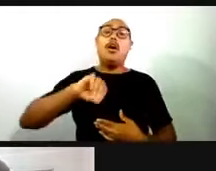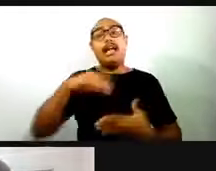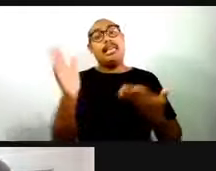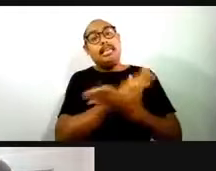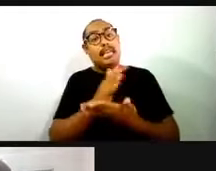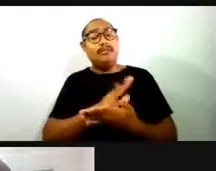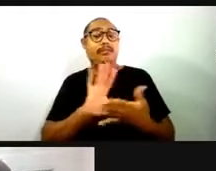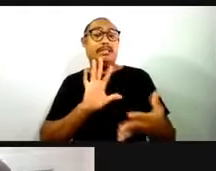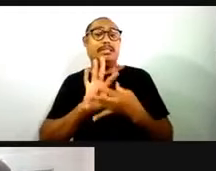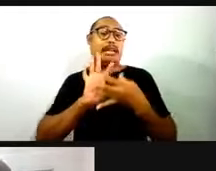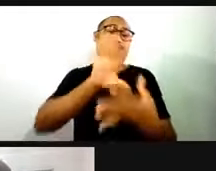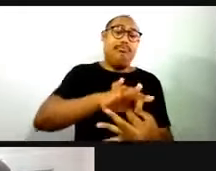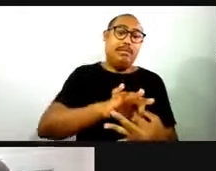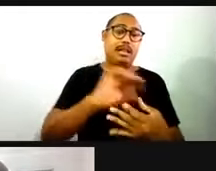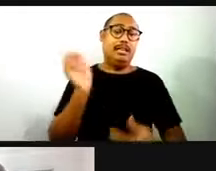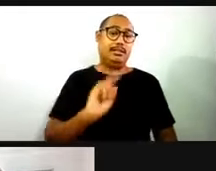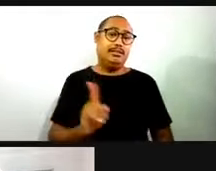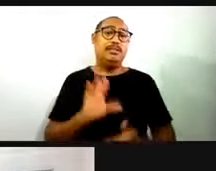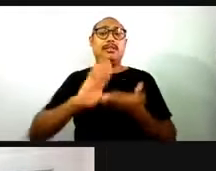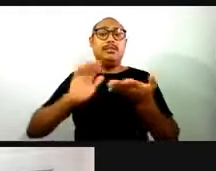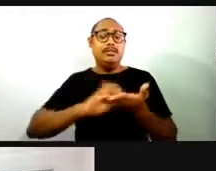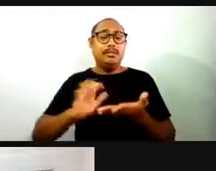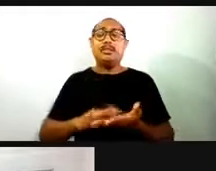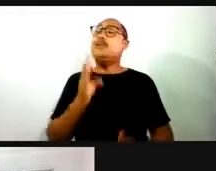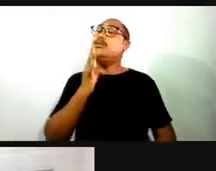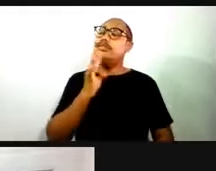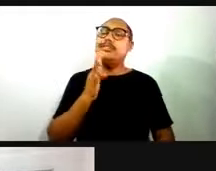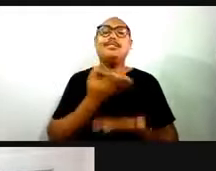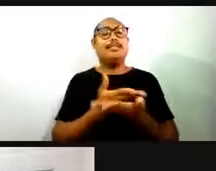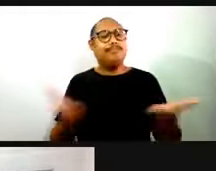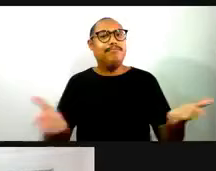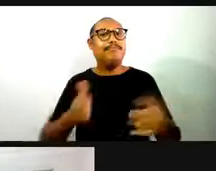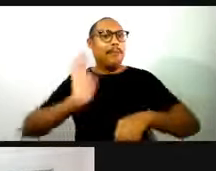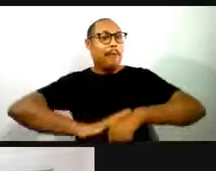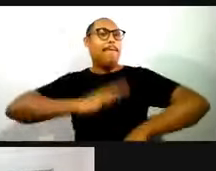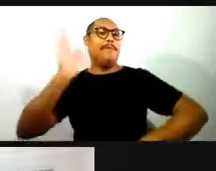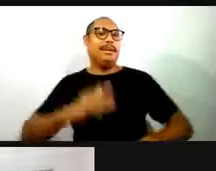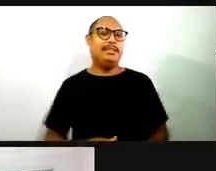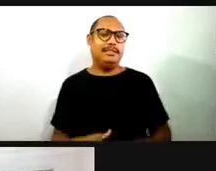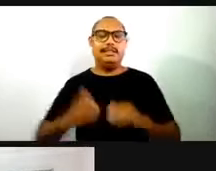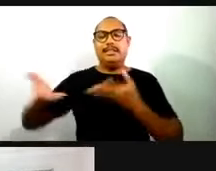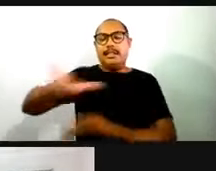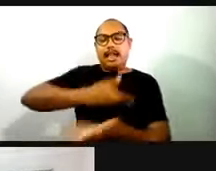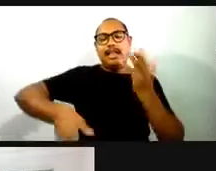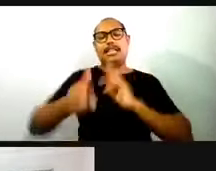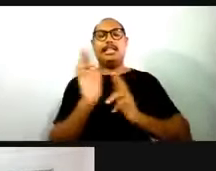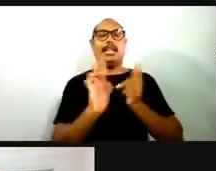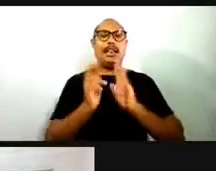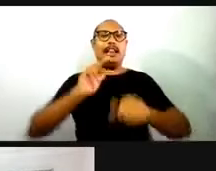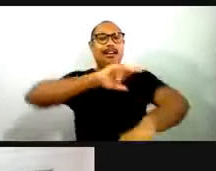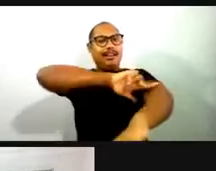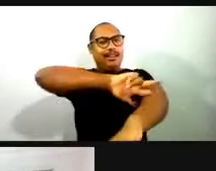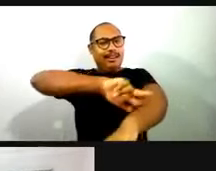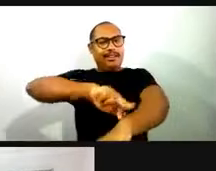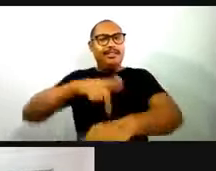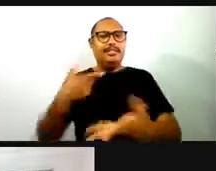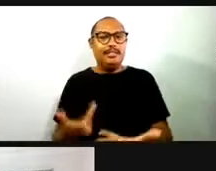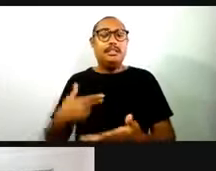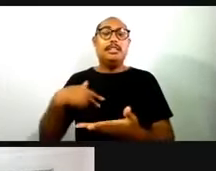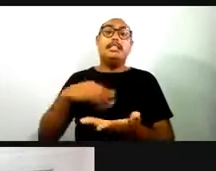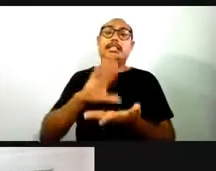vezes não. Os ciganos eles estão se conhecendo melhor, esse interrelacionamento interétnico entre os